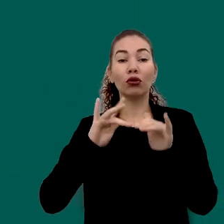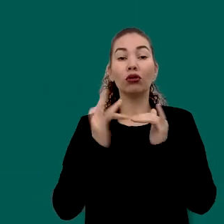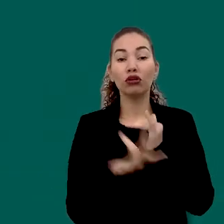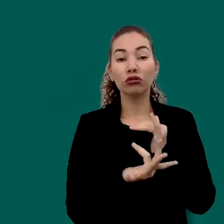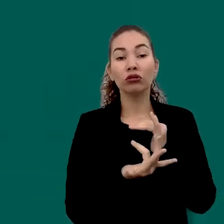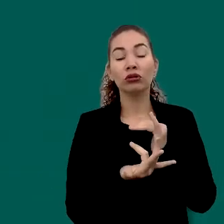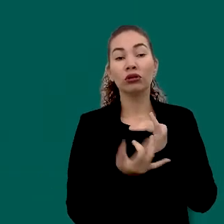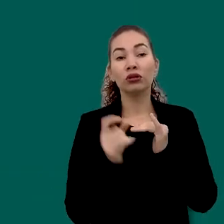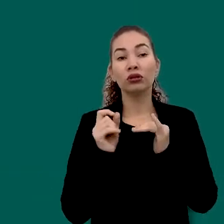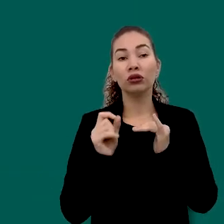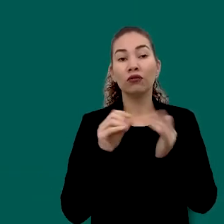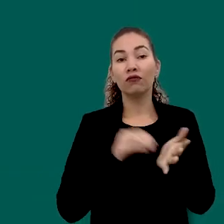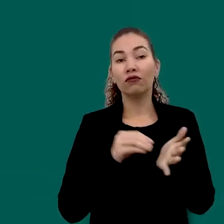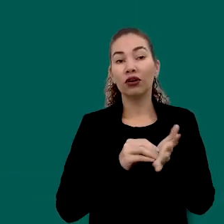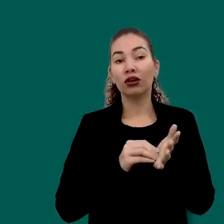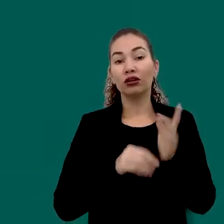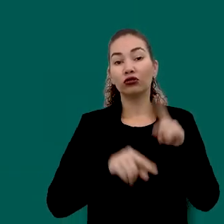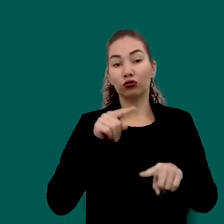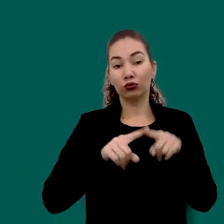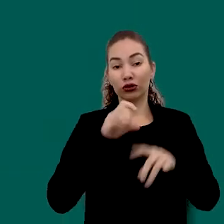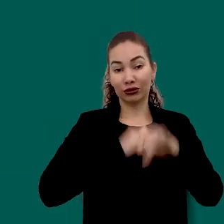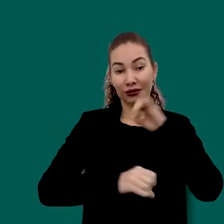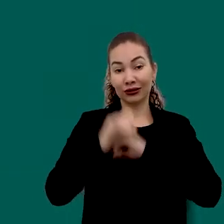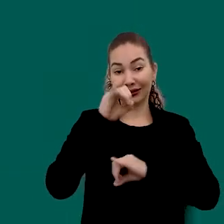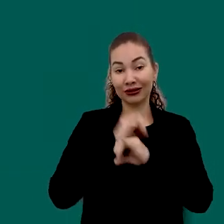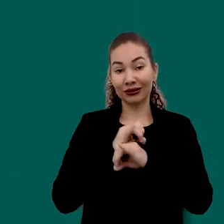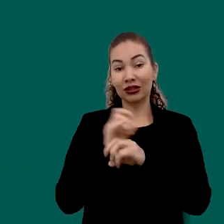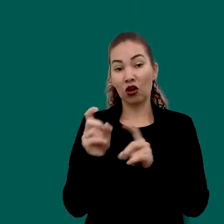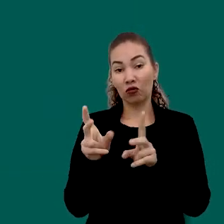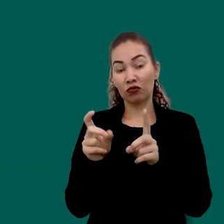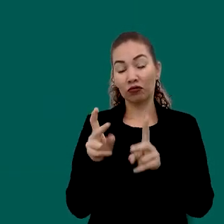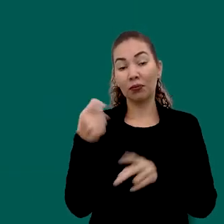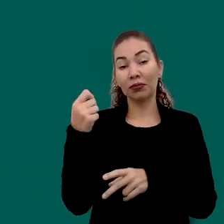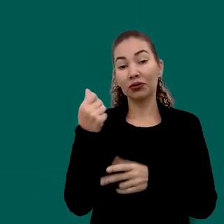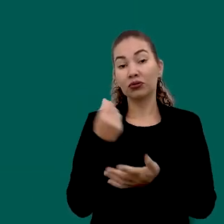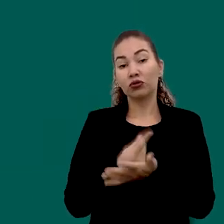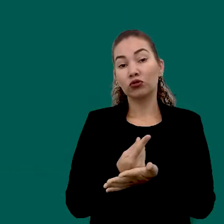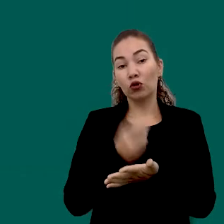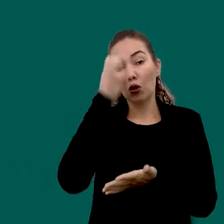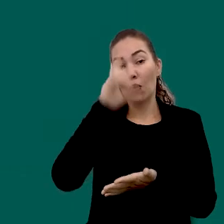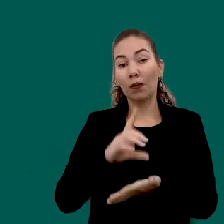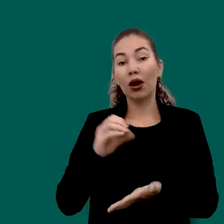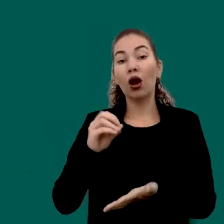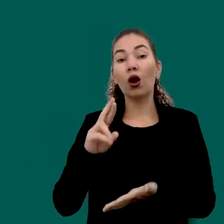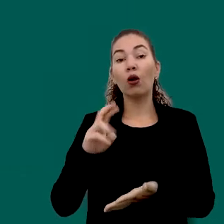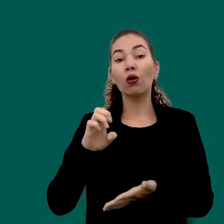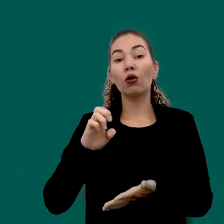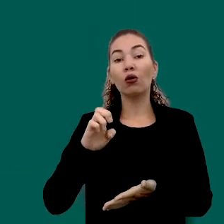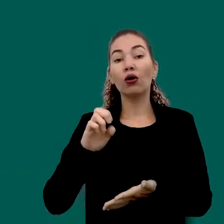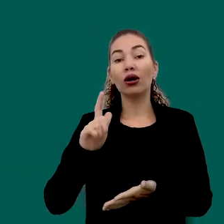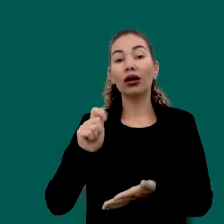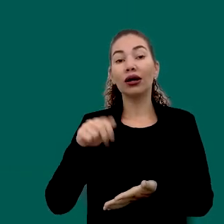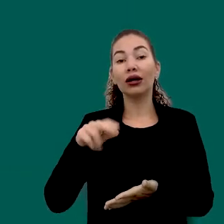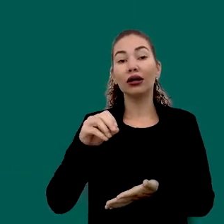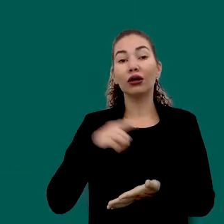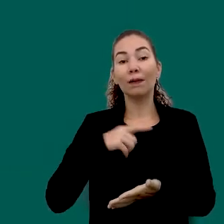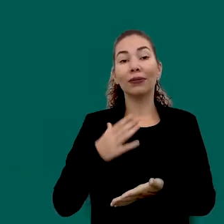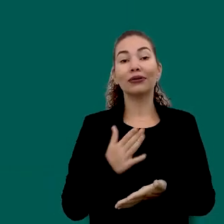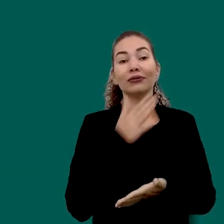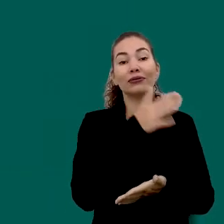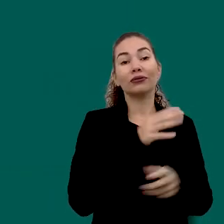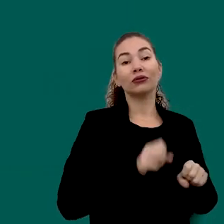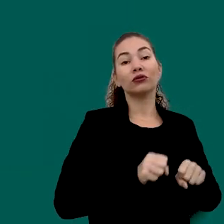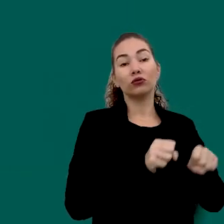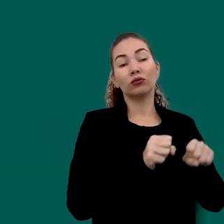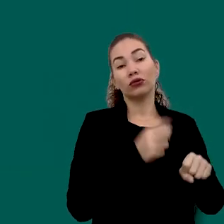falta de produtos no e-commerce. O cliente acaba, eu preciso comprar, vamos dizer assim, um orégano. Tu não tem disponível, eu vou ter que ir no mercado do mesmo jeito.